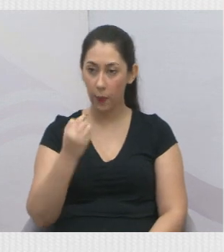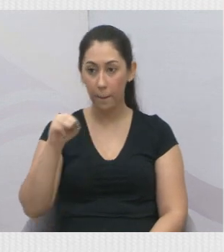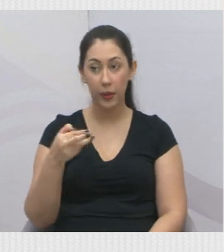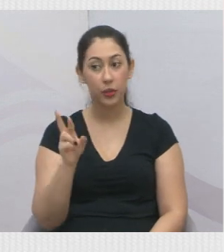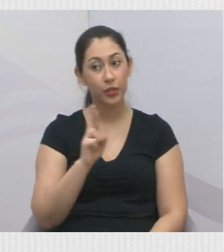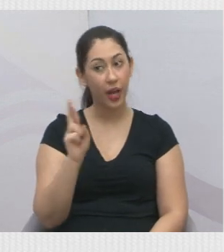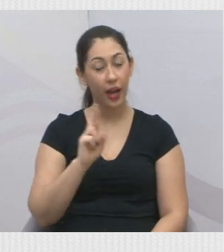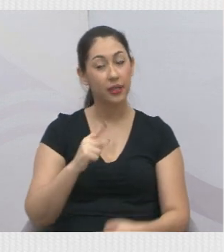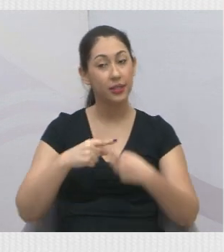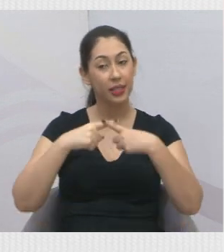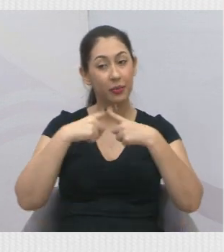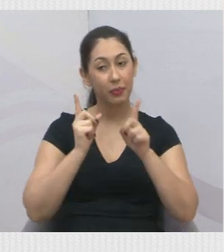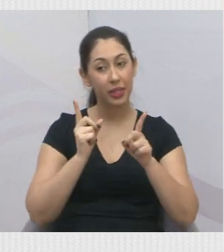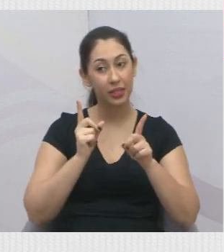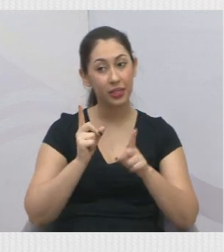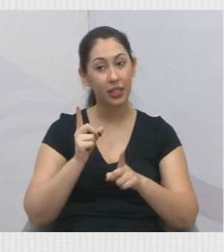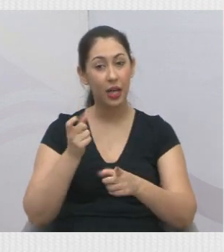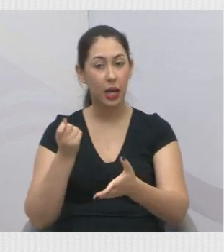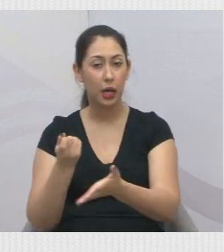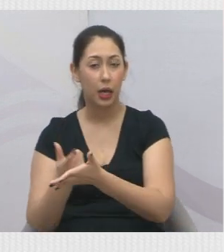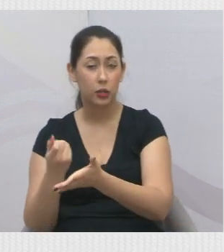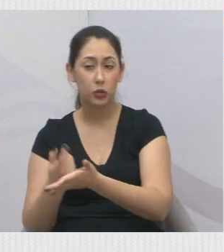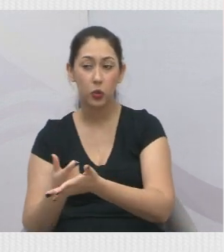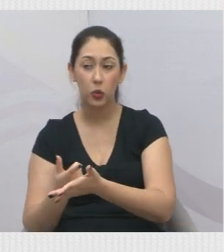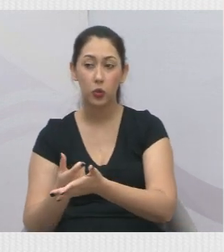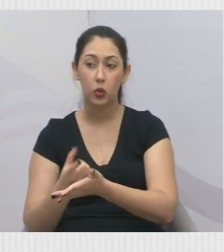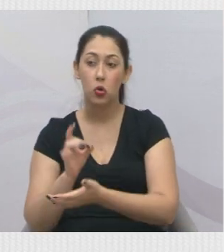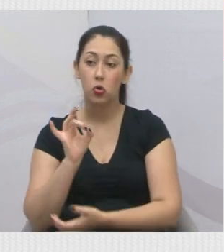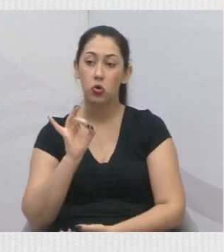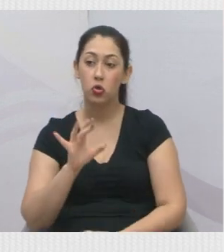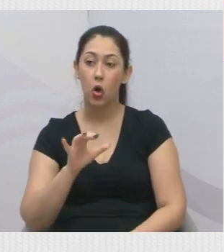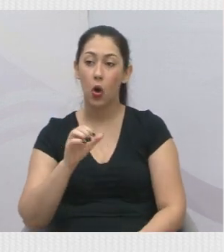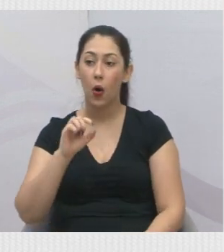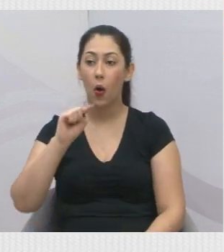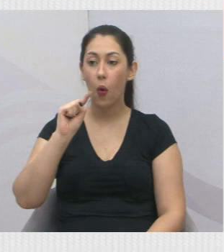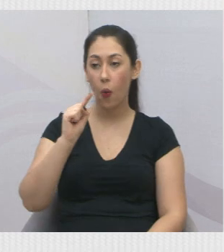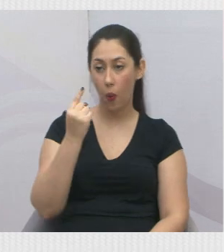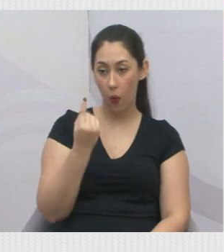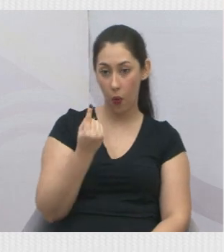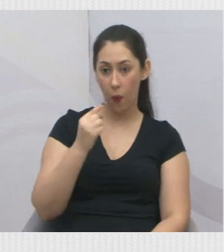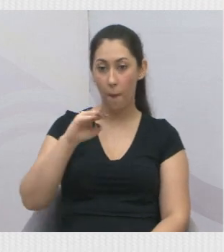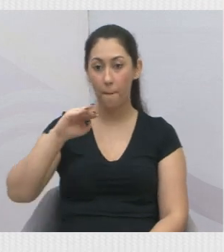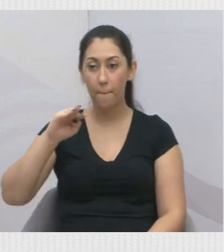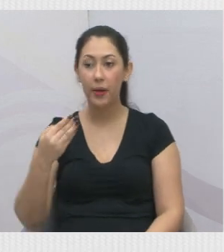1.261.210.000, na qual o município gastou até o ano 2021,